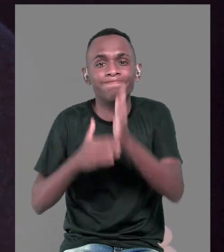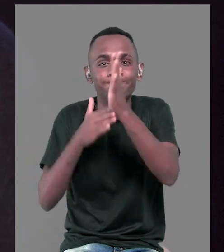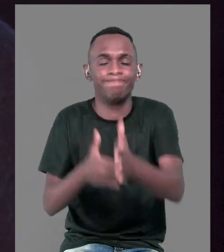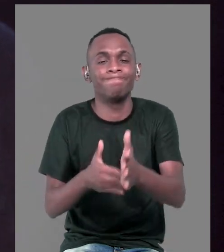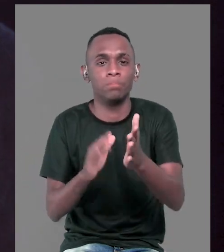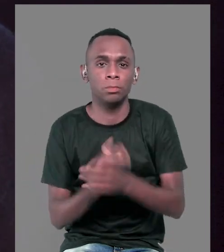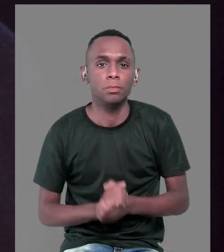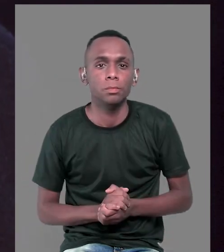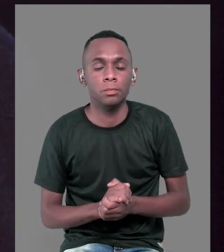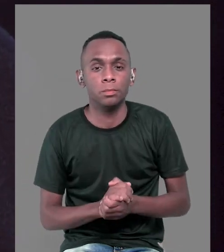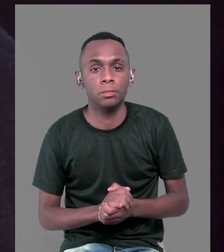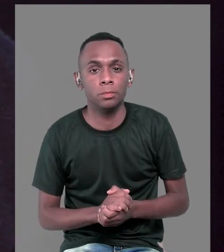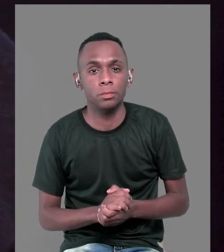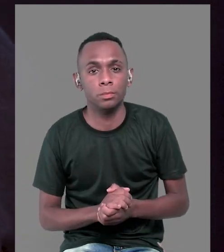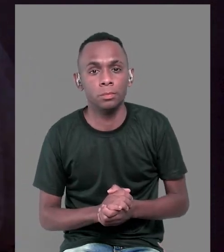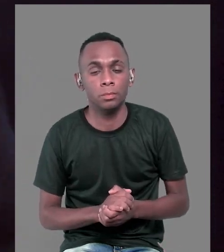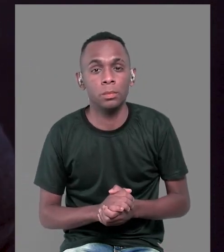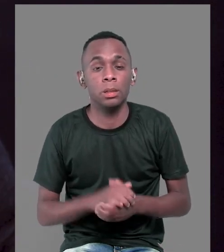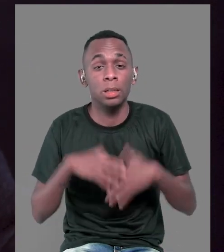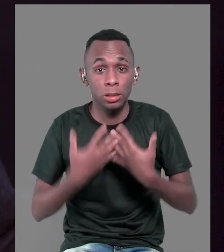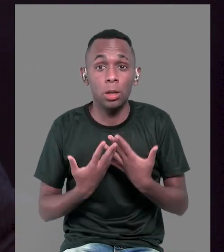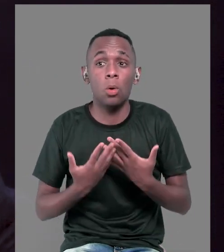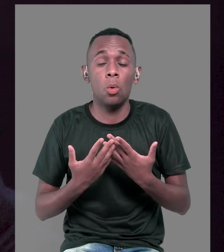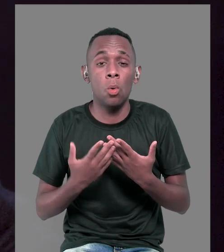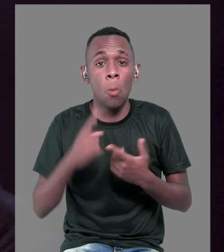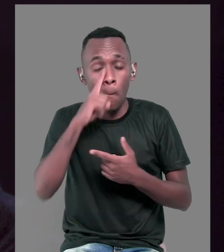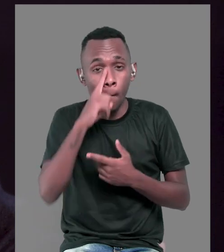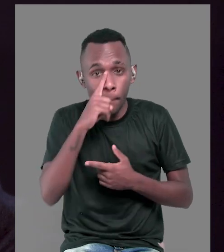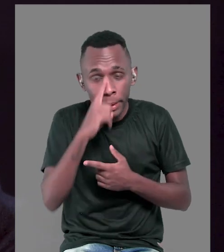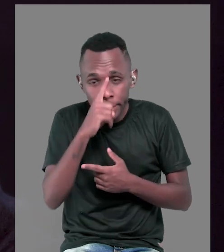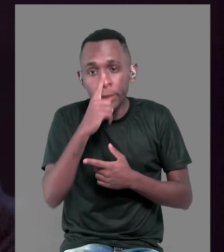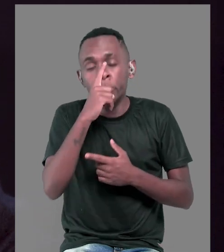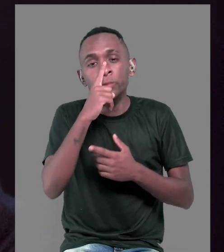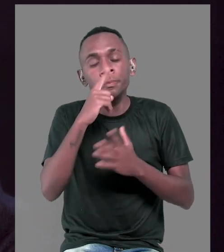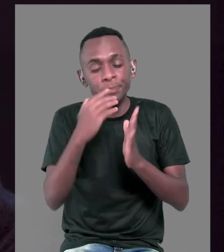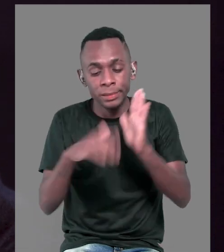destrutiva ganha, para usar a palavra, protagonismo.